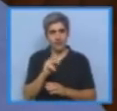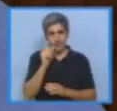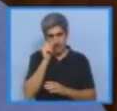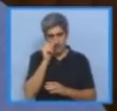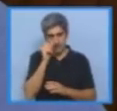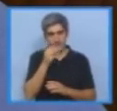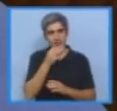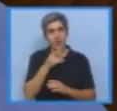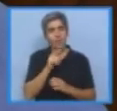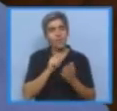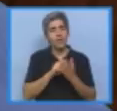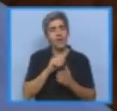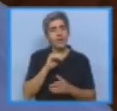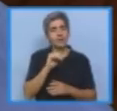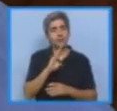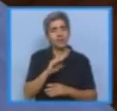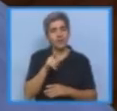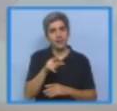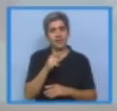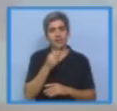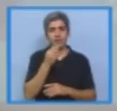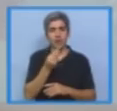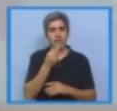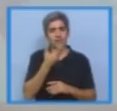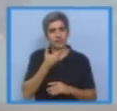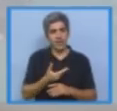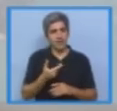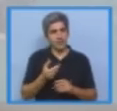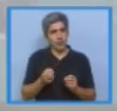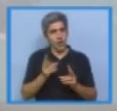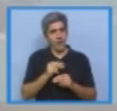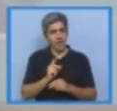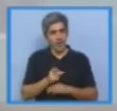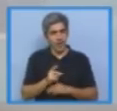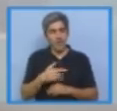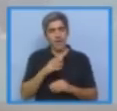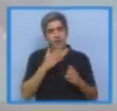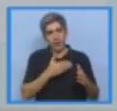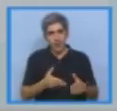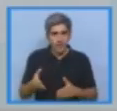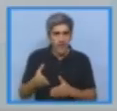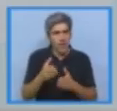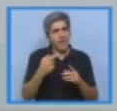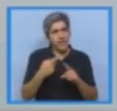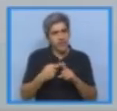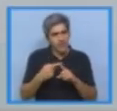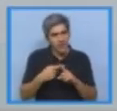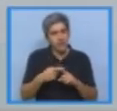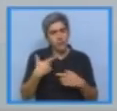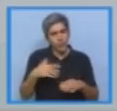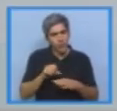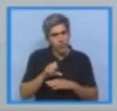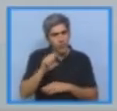falar de uma experiência ainda nova, ainda jovem, mas que tem feito um caminho muito interessante e de grande